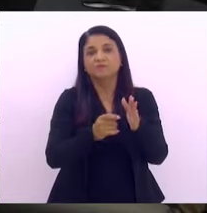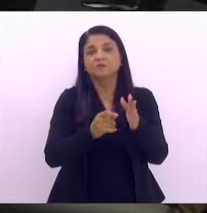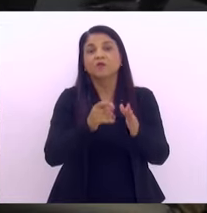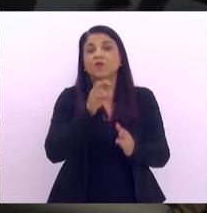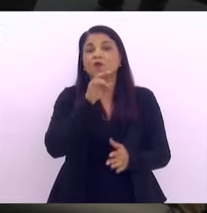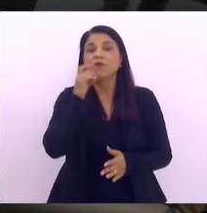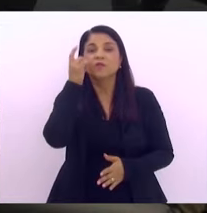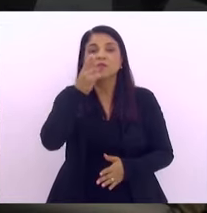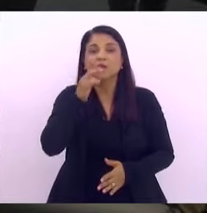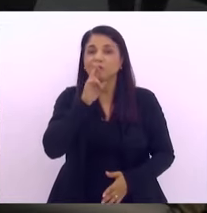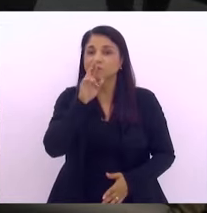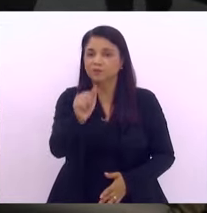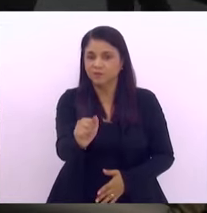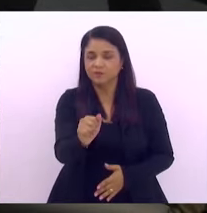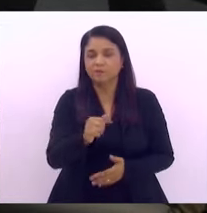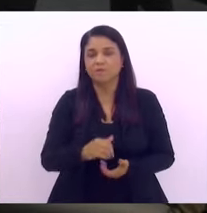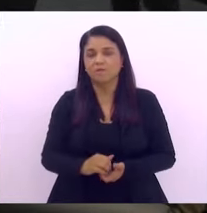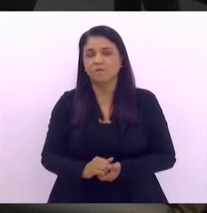Amorim.